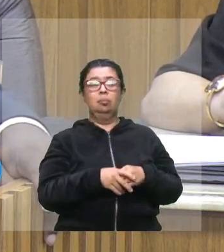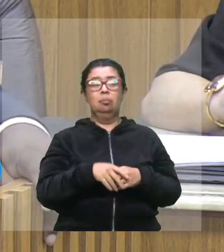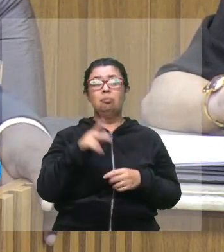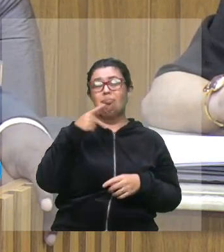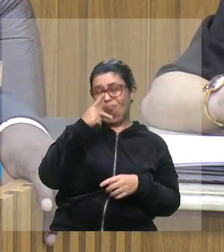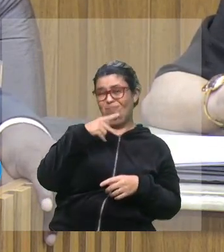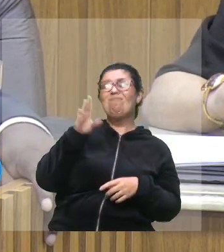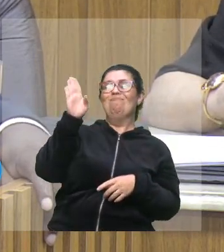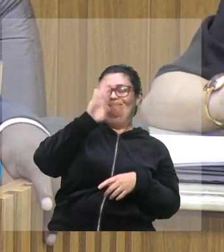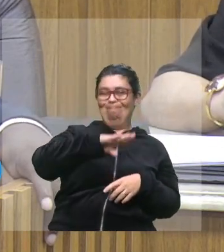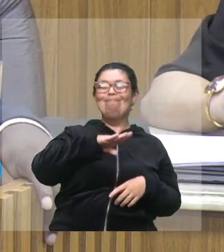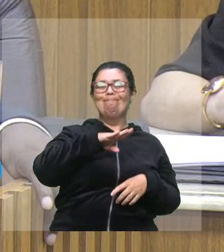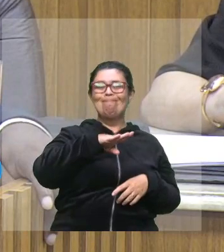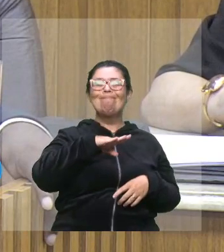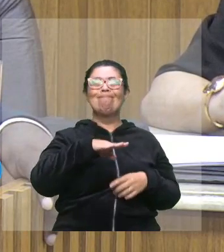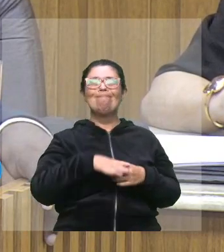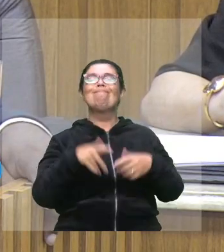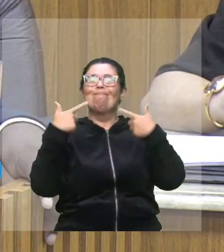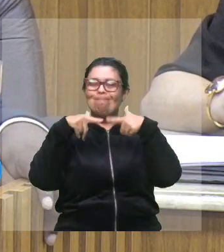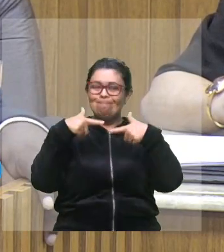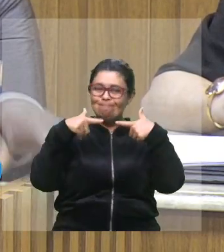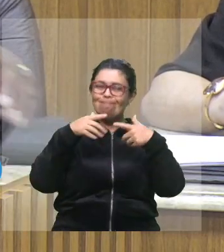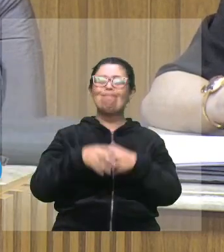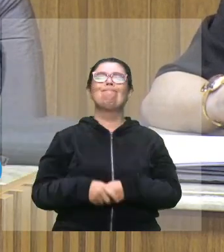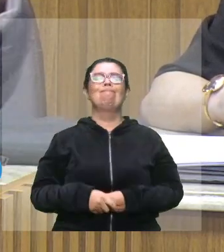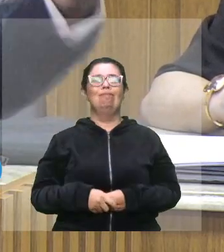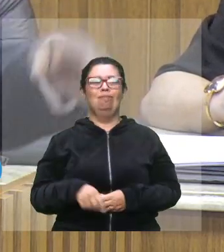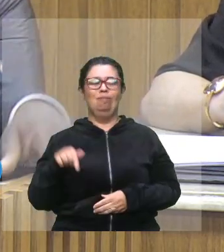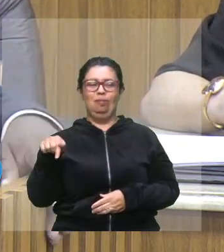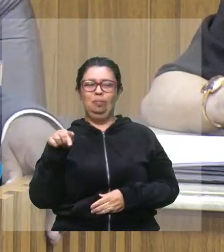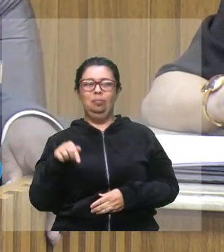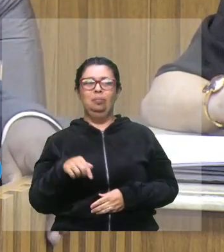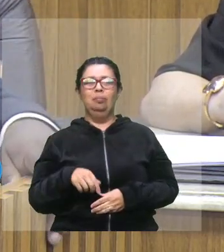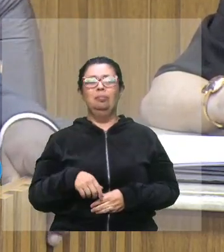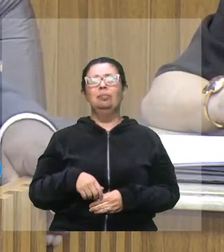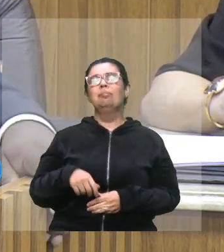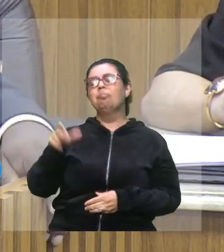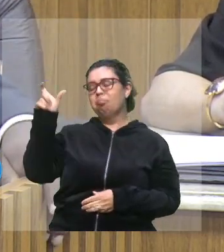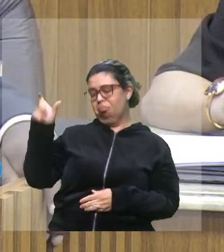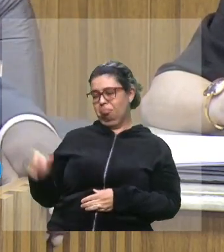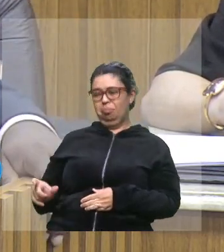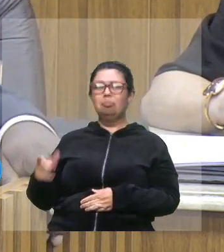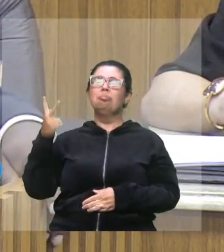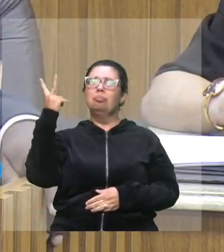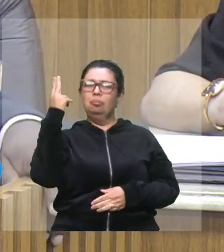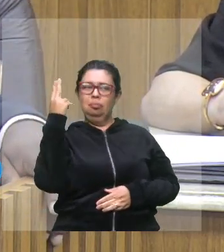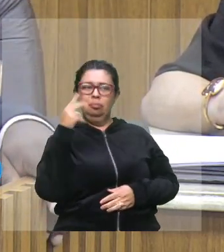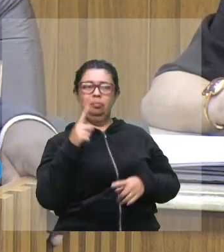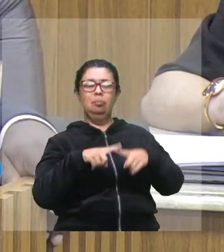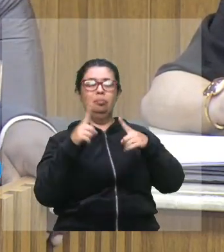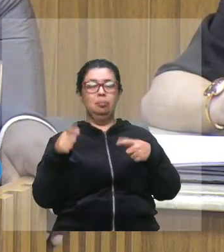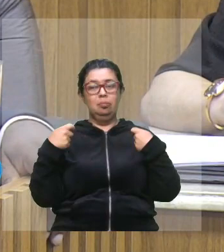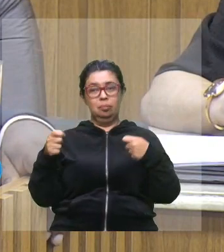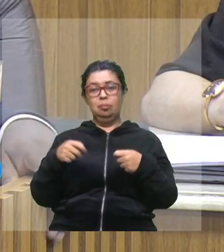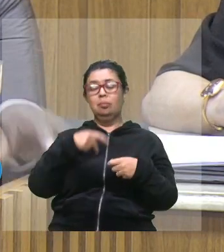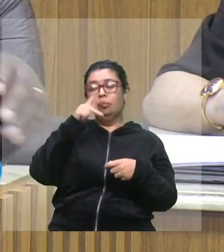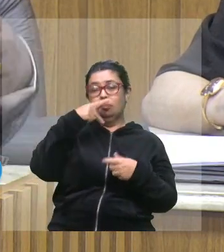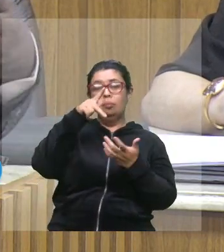mal. A coisa mais fácil é falar mal. Isso aí é coisa do ser humano. Mas temos que ser honestos, temos que